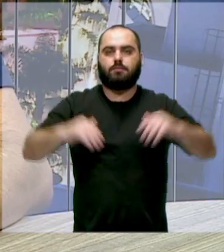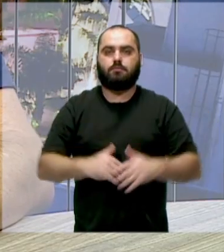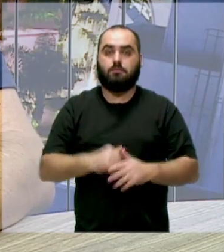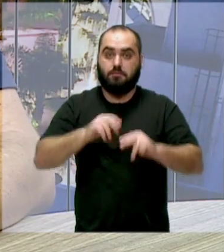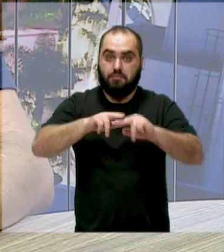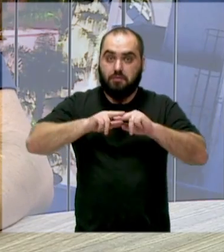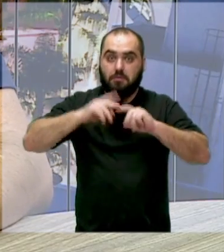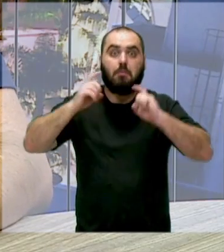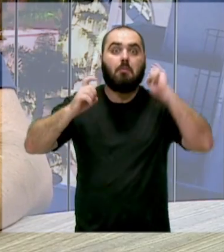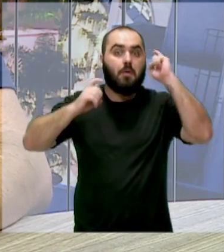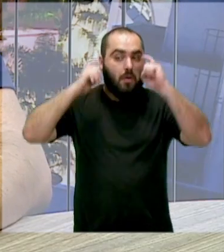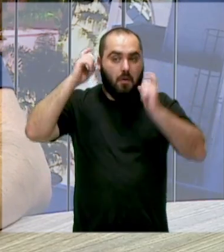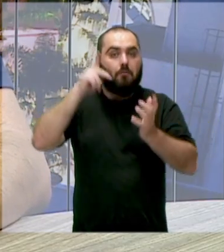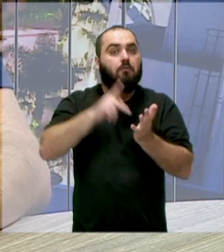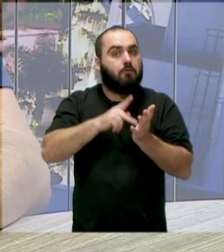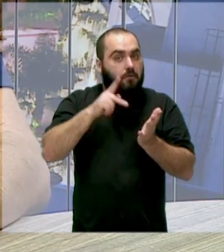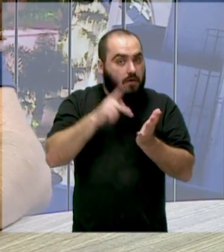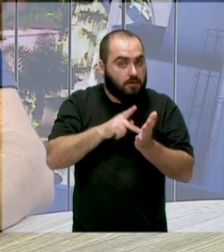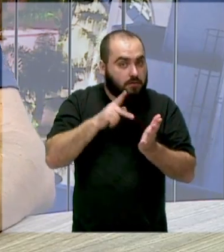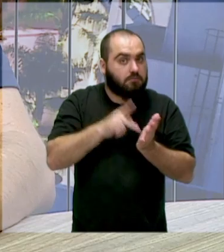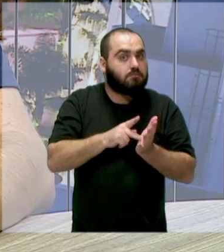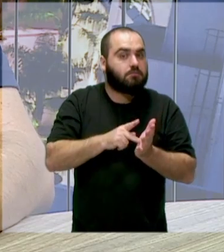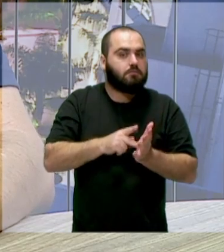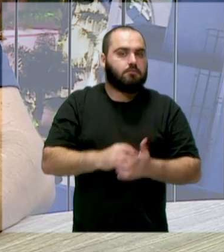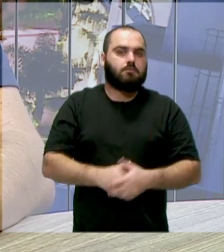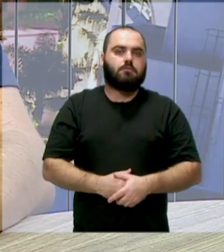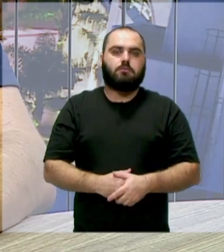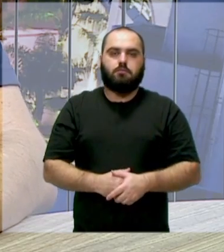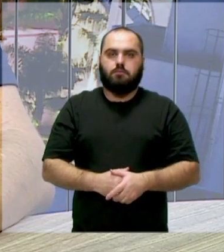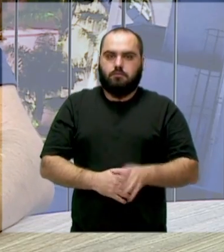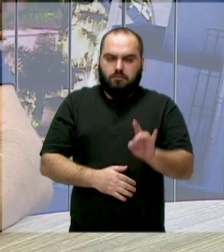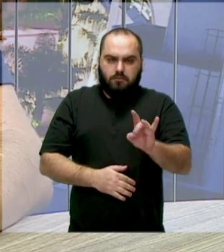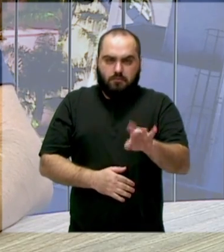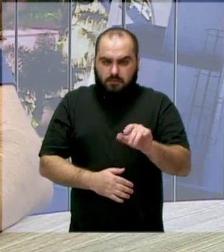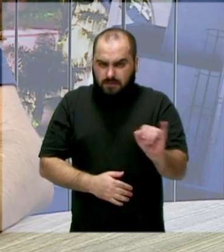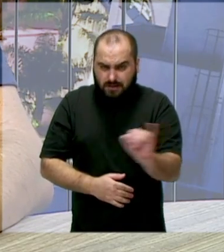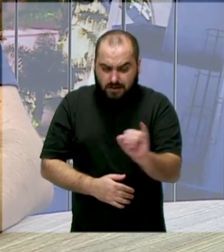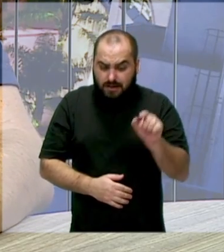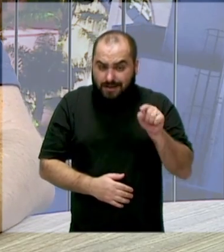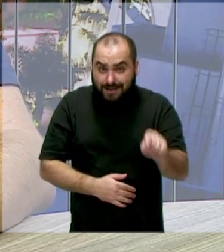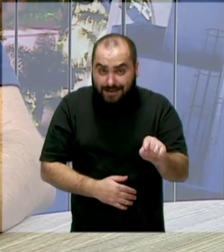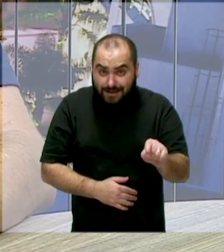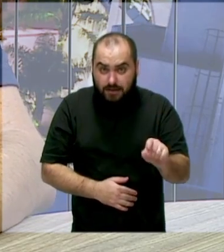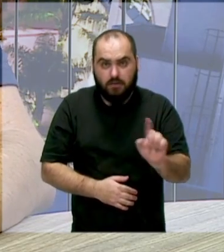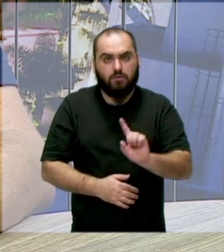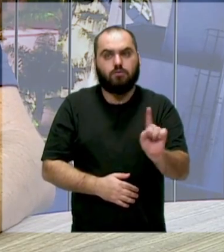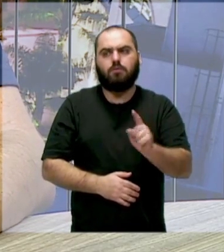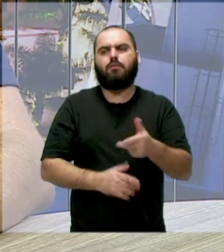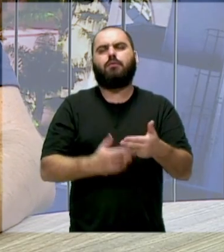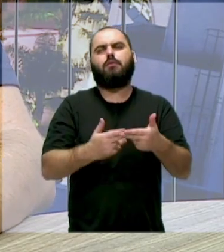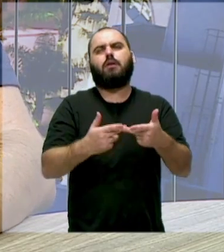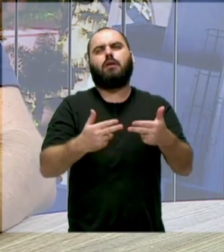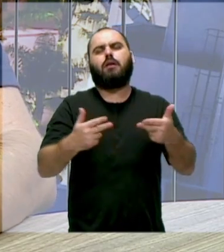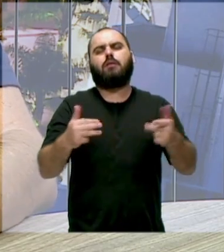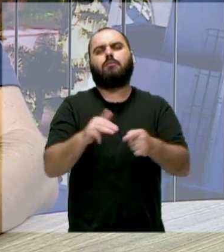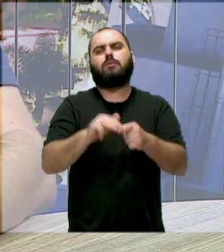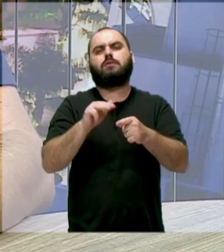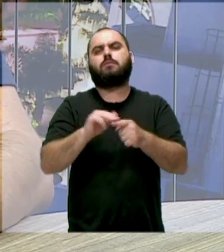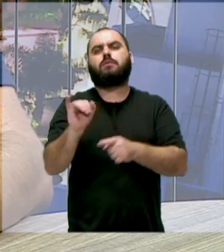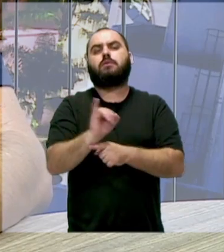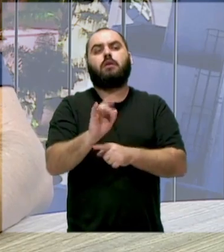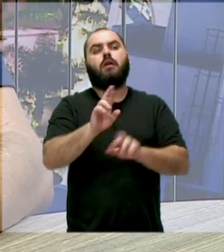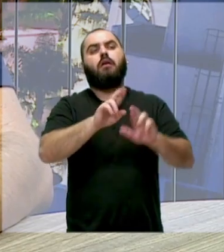bastante a gente e não foi só Itajaí que fez esse levantamento, vários municípios do Brasil e aqui da nossa